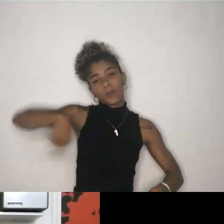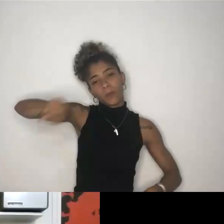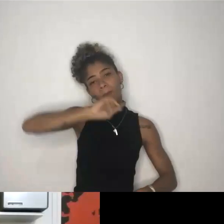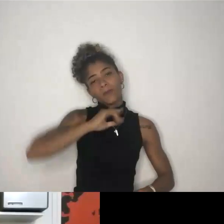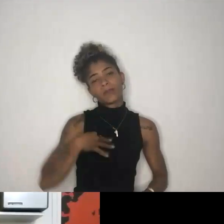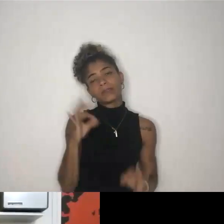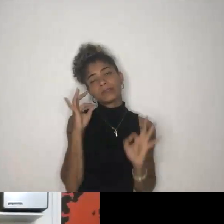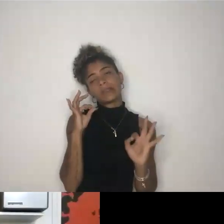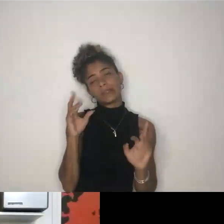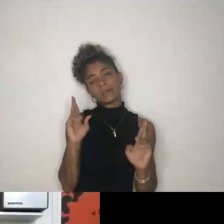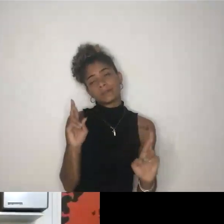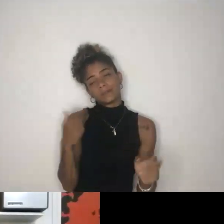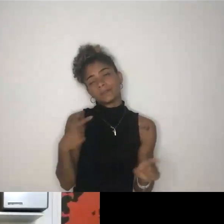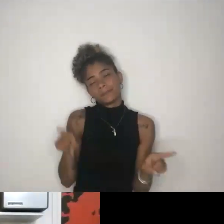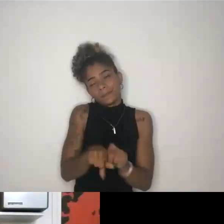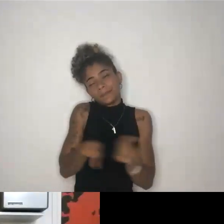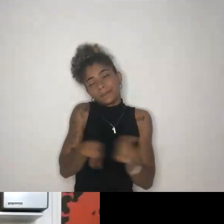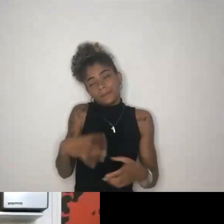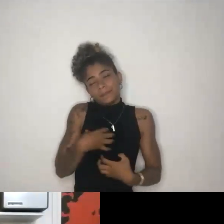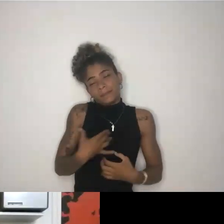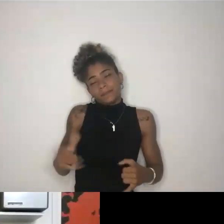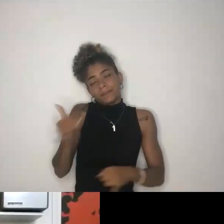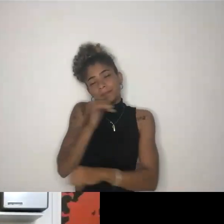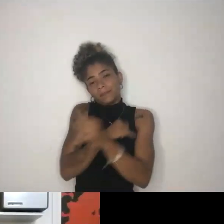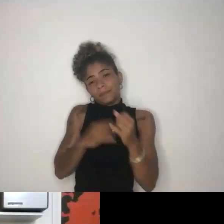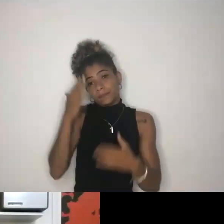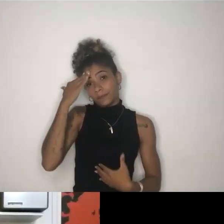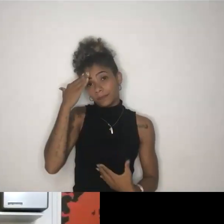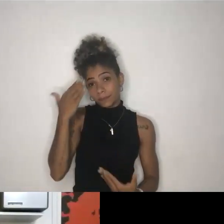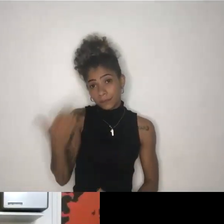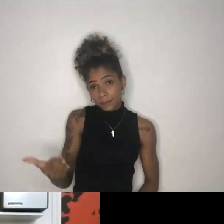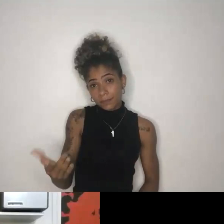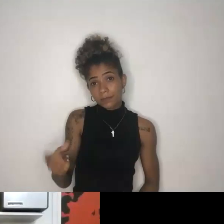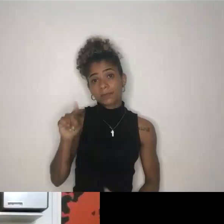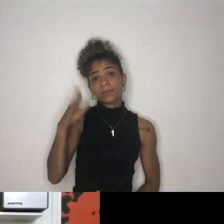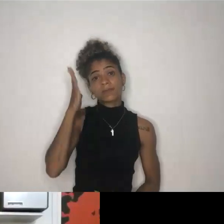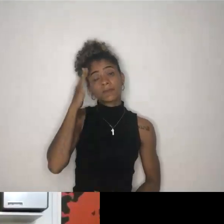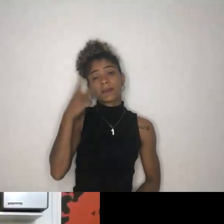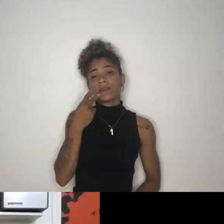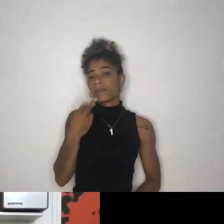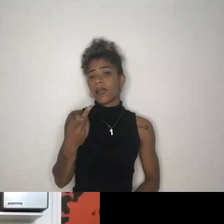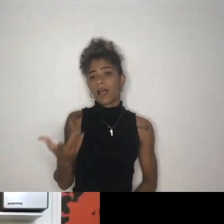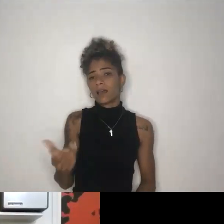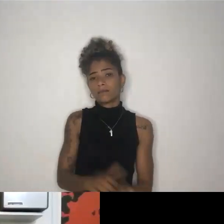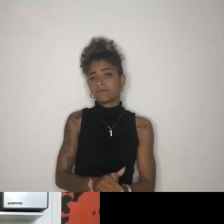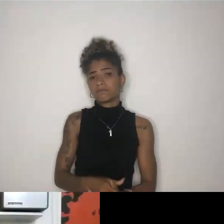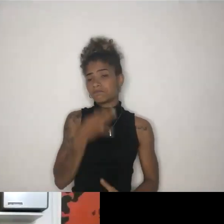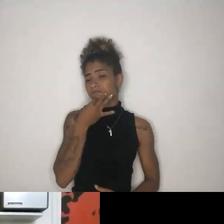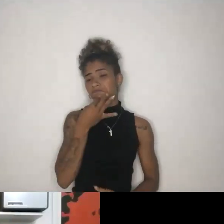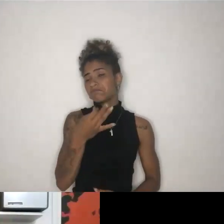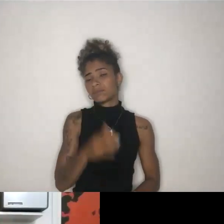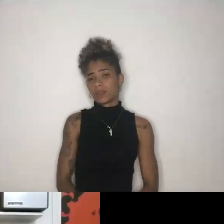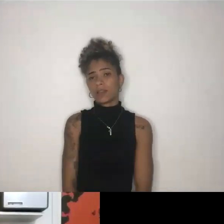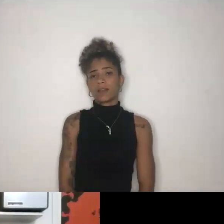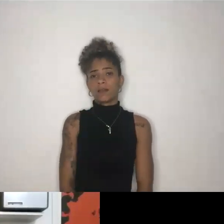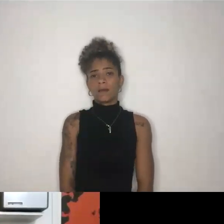porque da minha também e eu quero te agradecer quero saber se você quer trazer uma fala aqui para